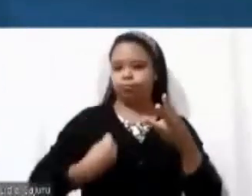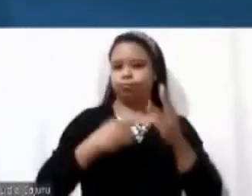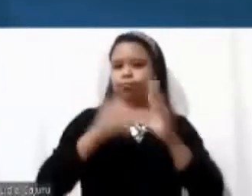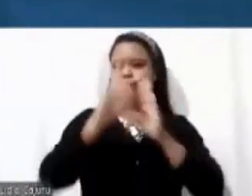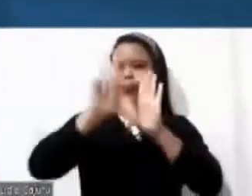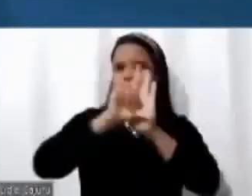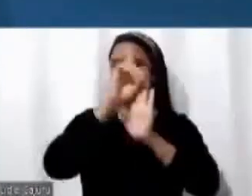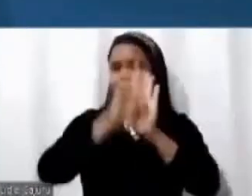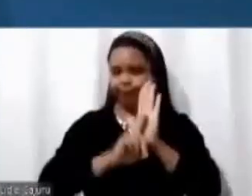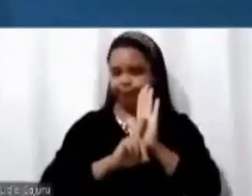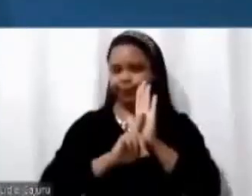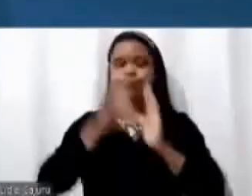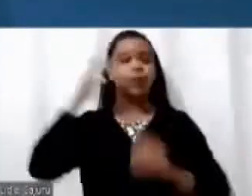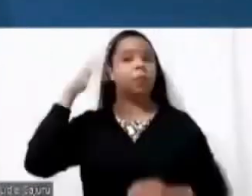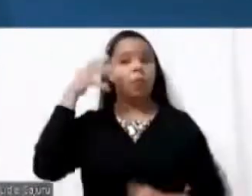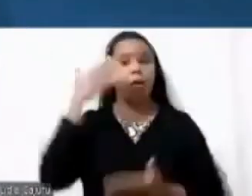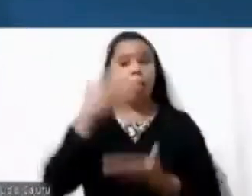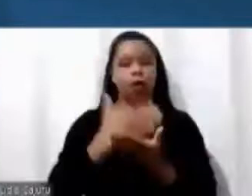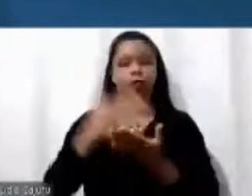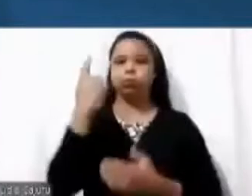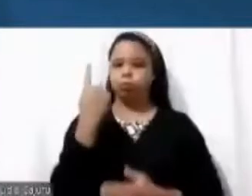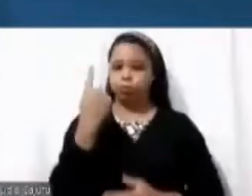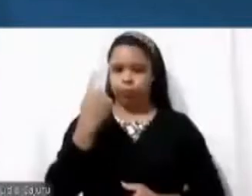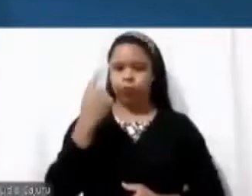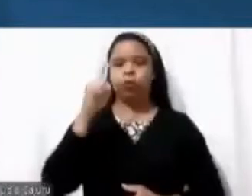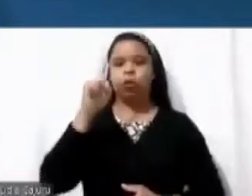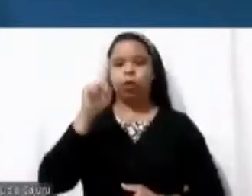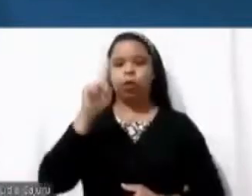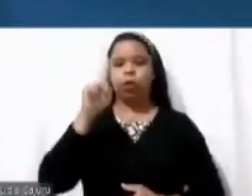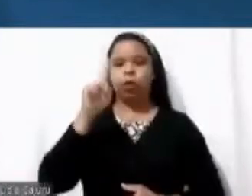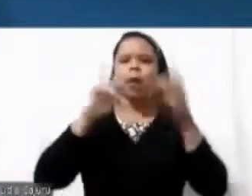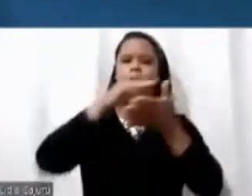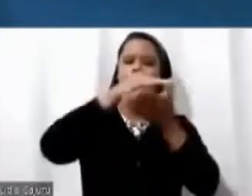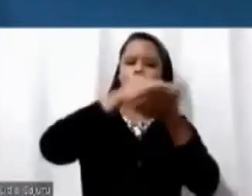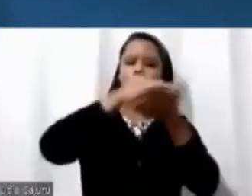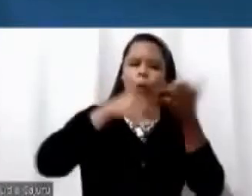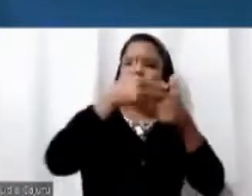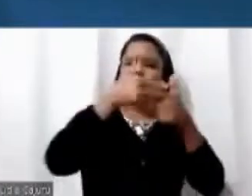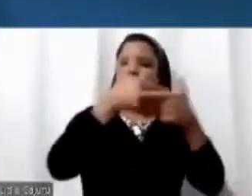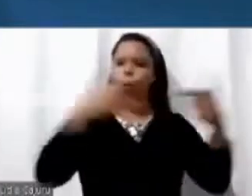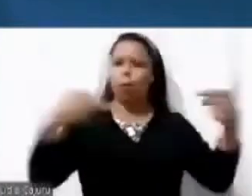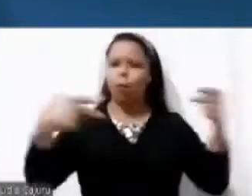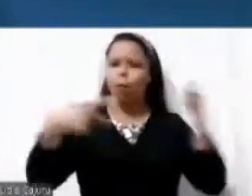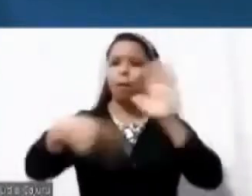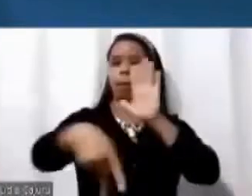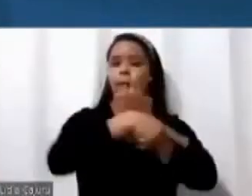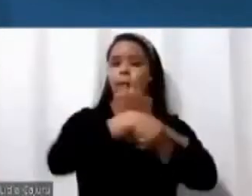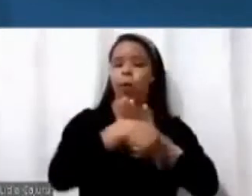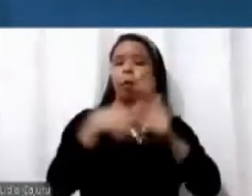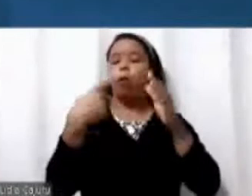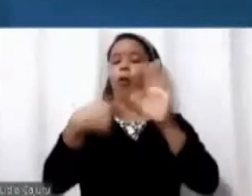inicial, ela tem como tema documentações médicas relevantes que asseguram ao